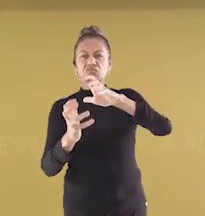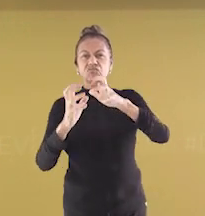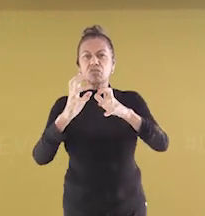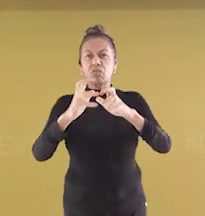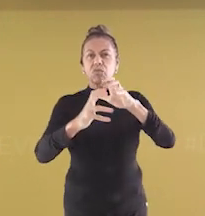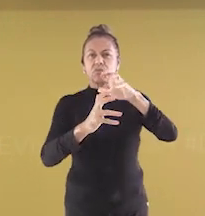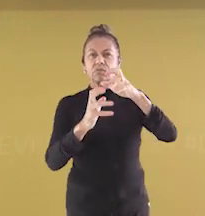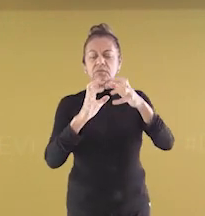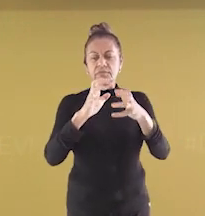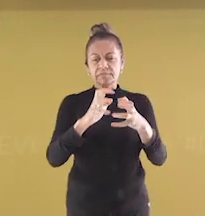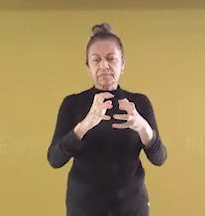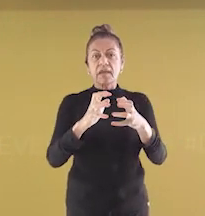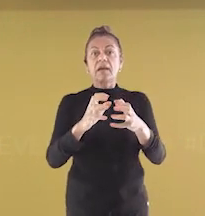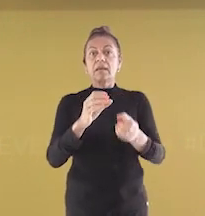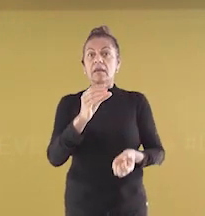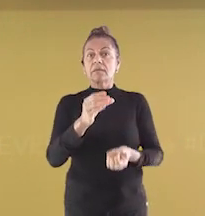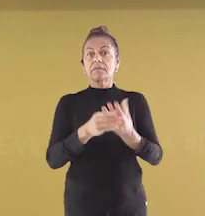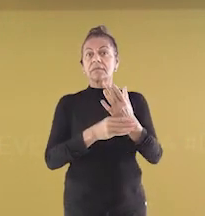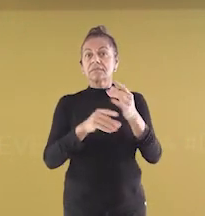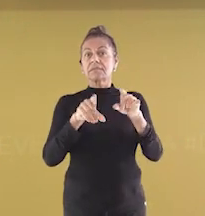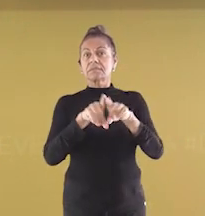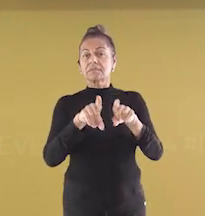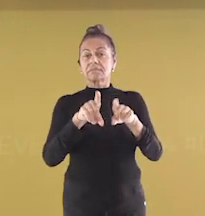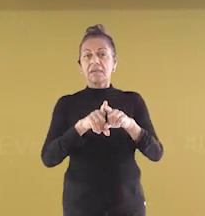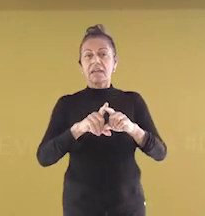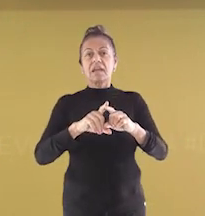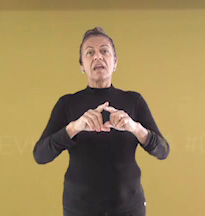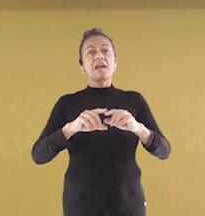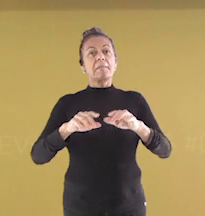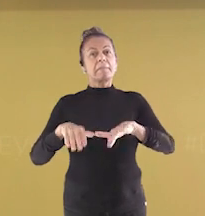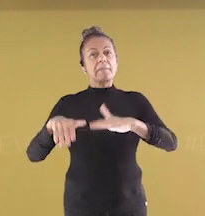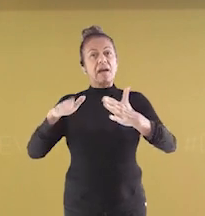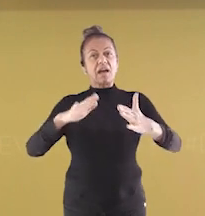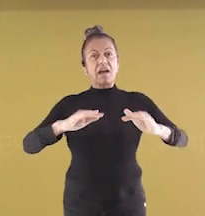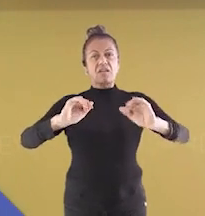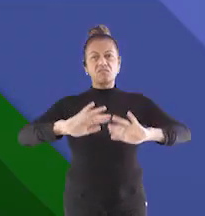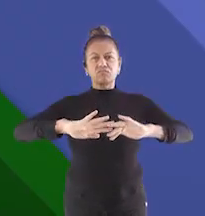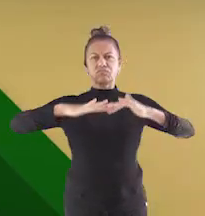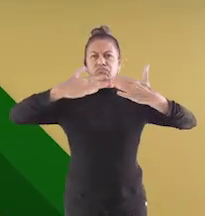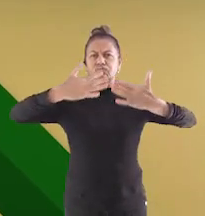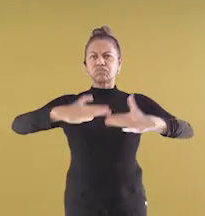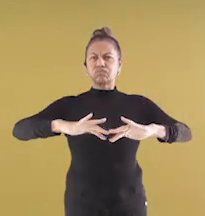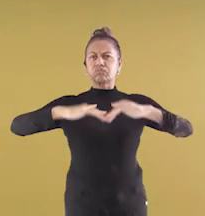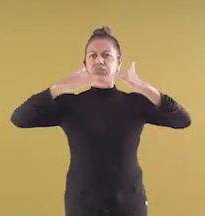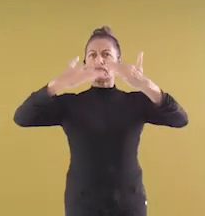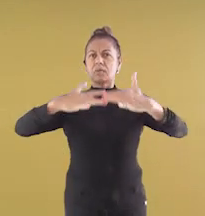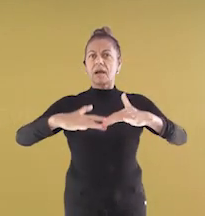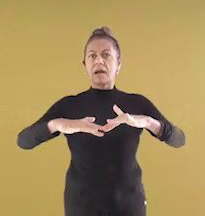de grandes proporções, como os terremotos, tsunamis e também o vulcanismo.